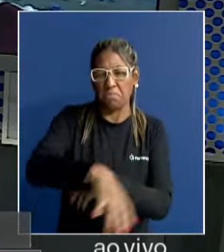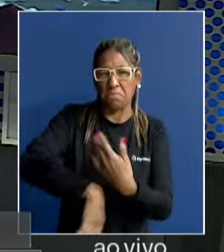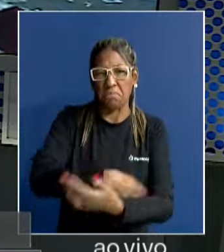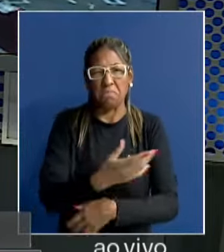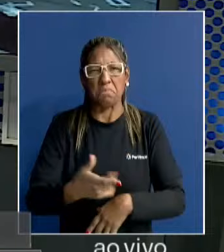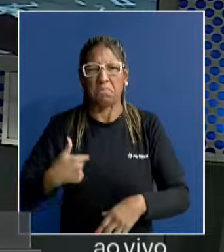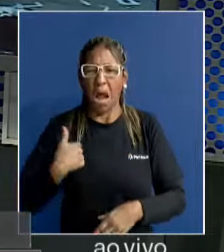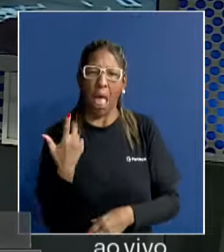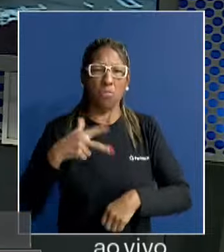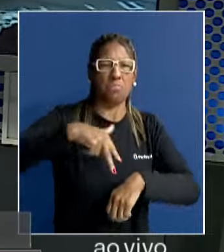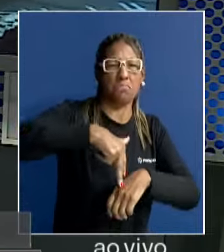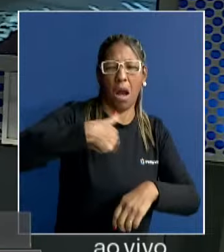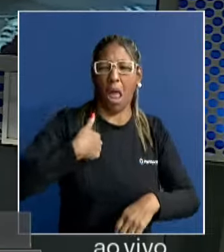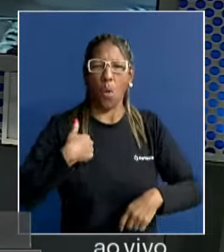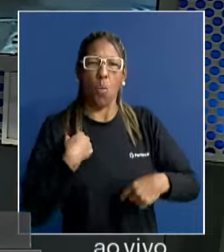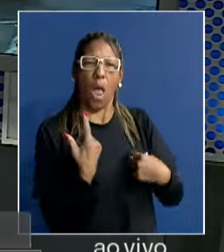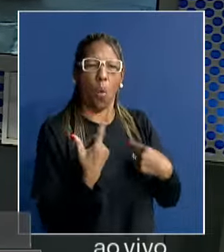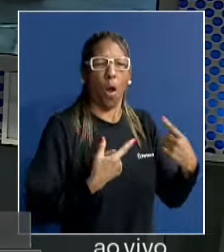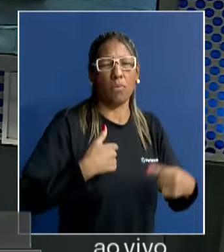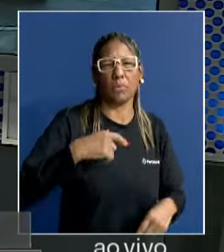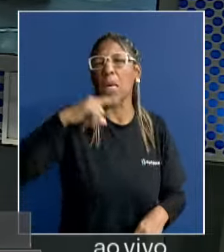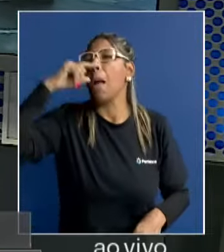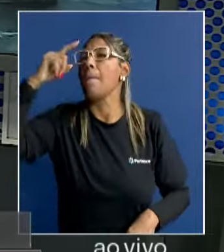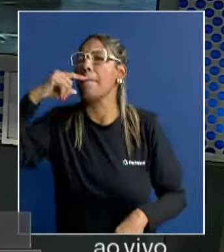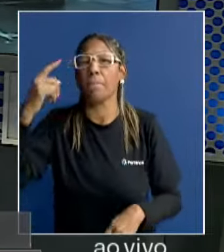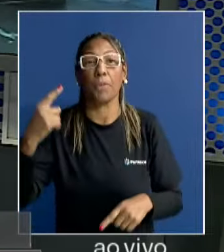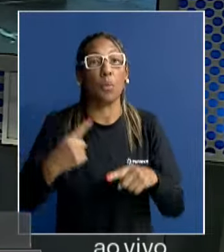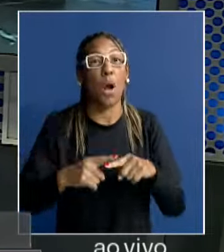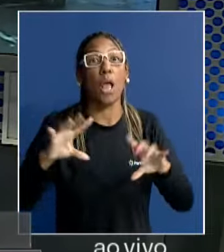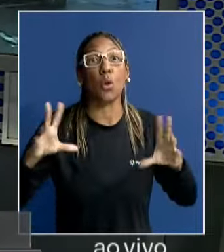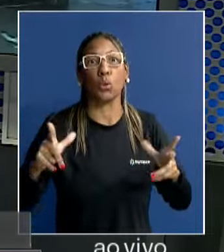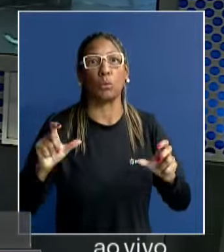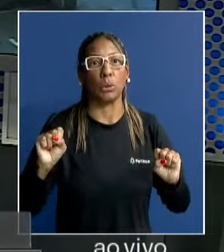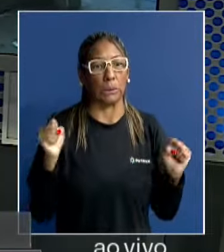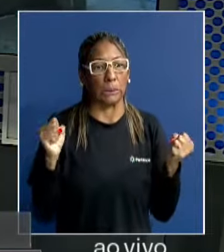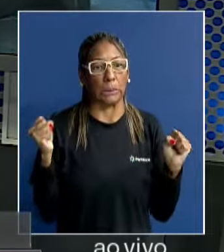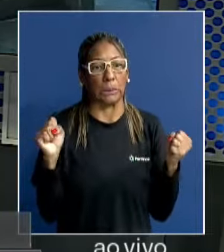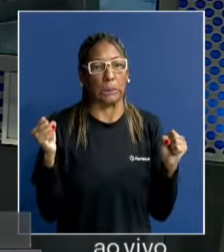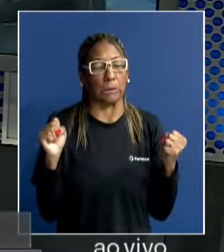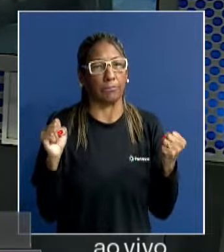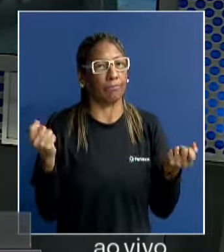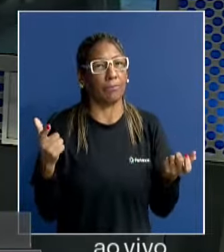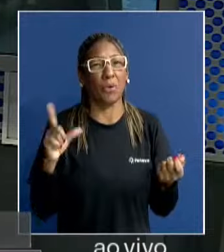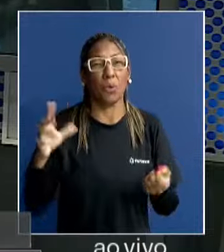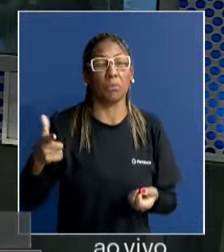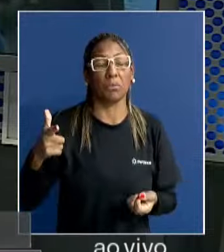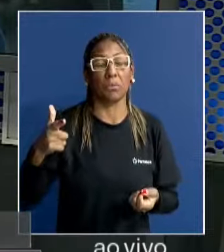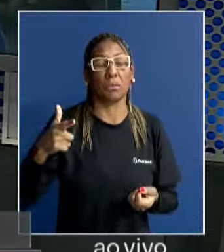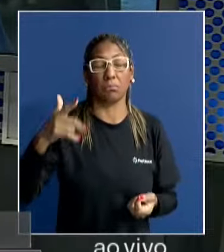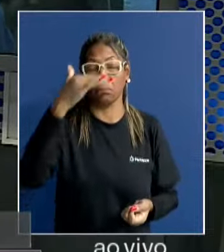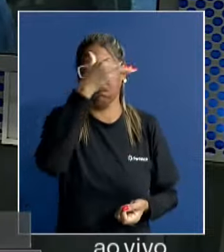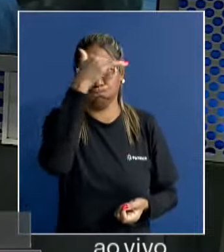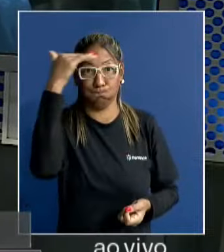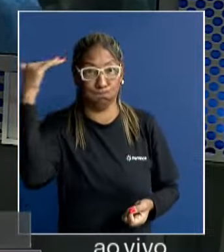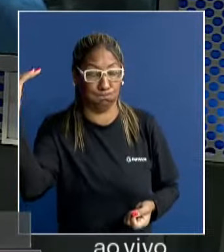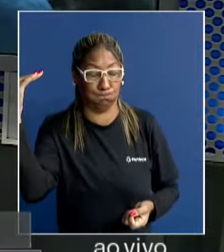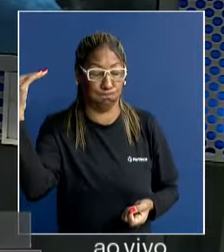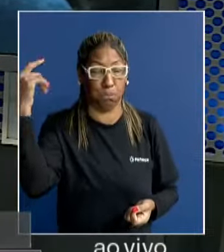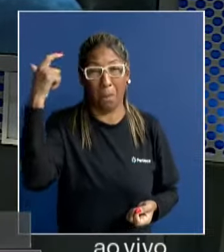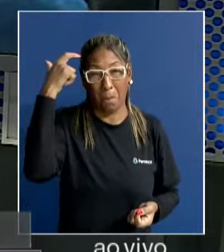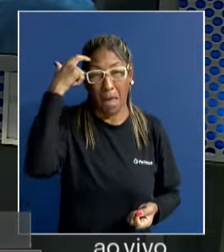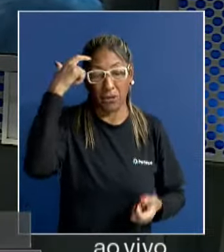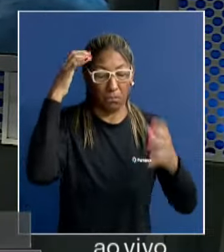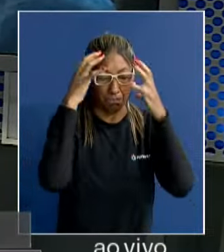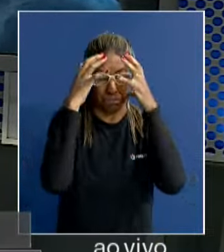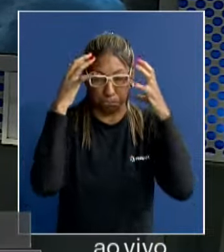outro também quer aparecer. Aí vê. Porque está todo mundo muito tenso. Está todo mundo esgotado, física, mentalmente,